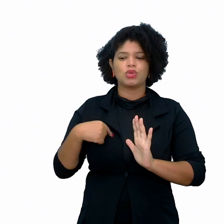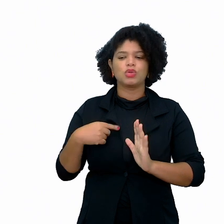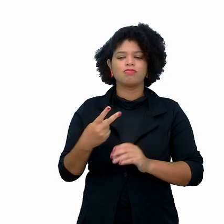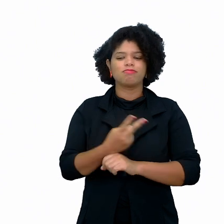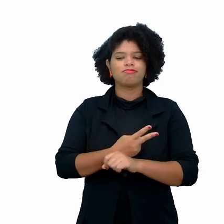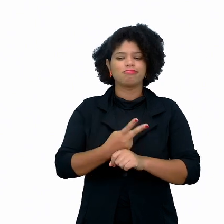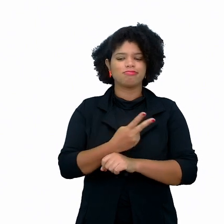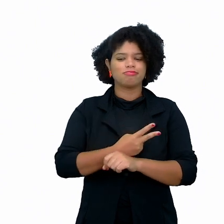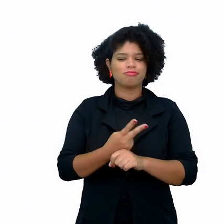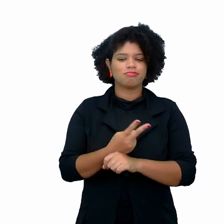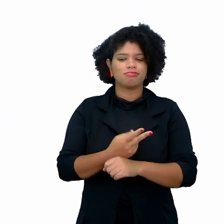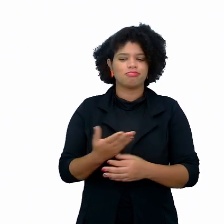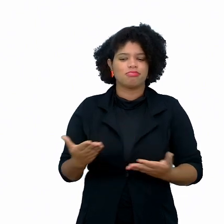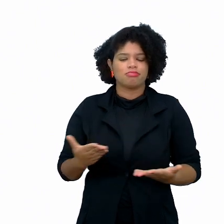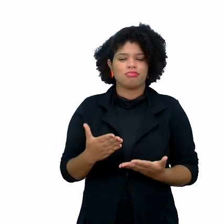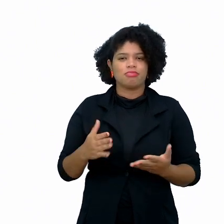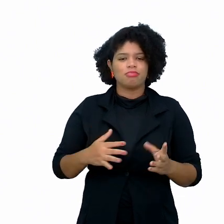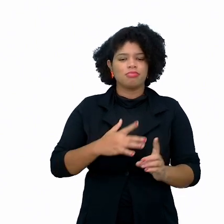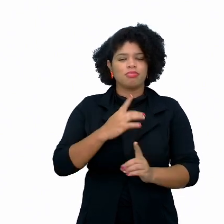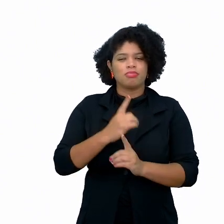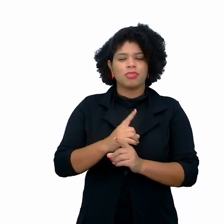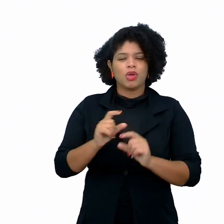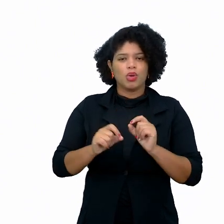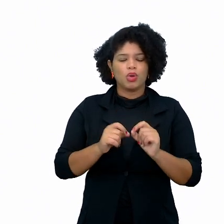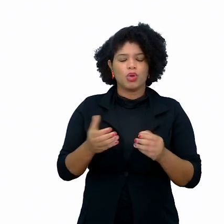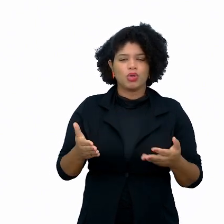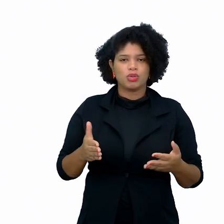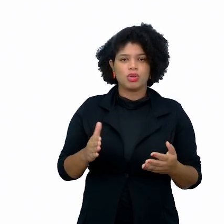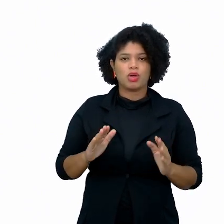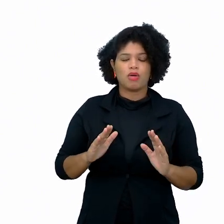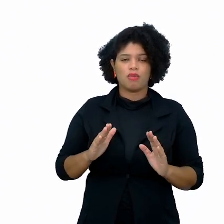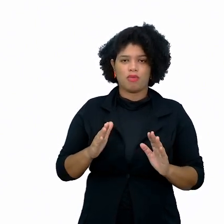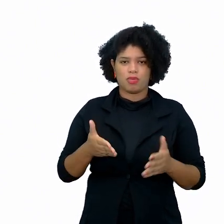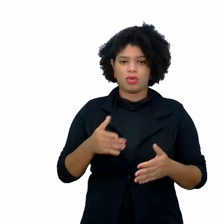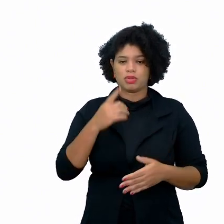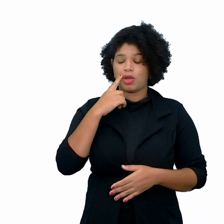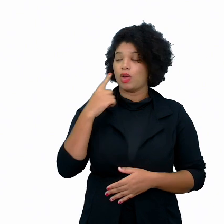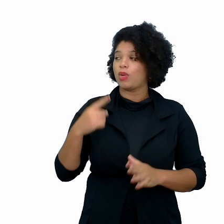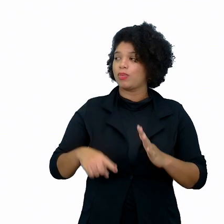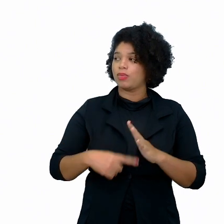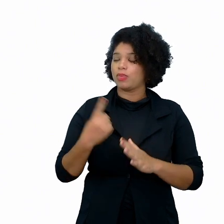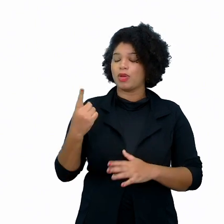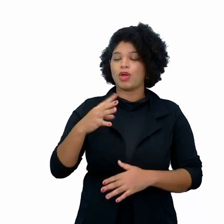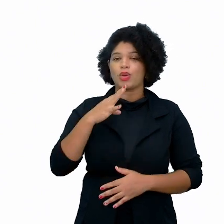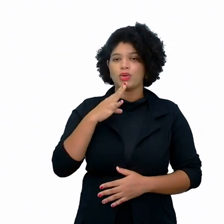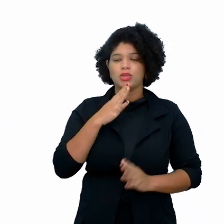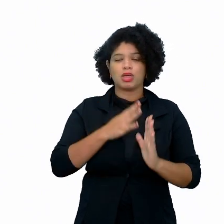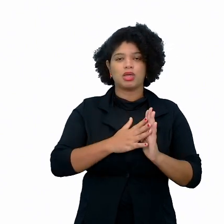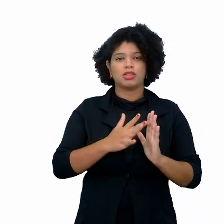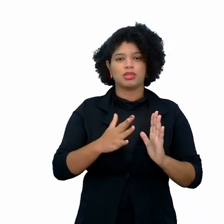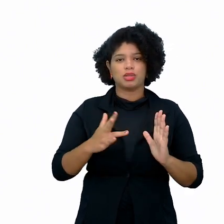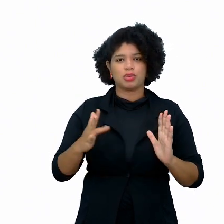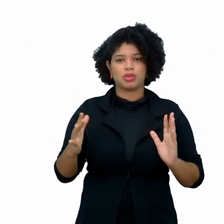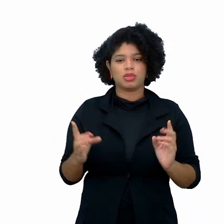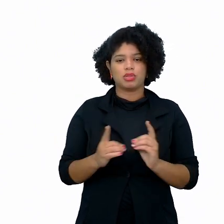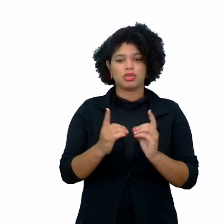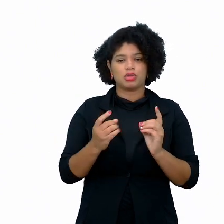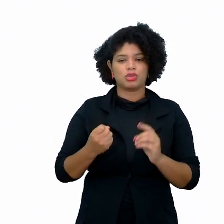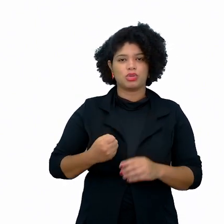buscaremos atingir aqui nessa formação. Então, o primeiro é conhecer a sequência didática